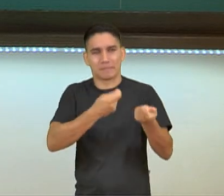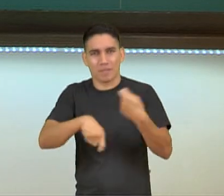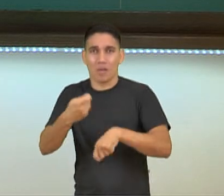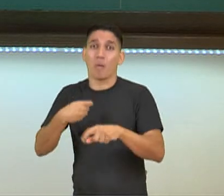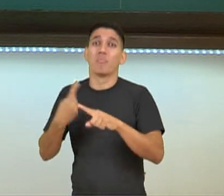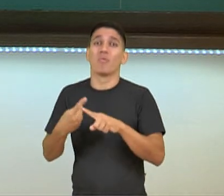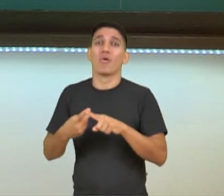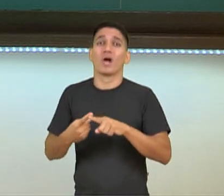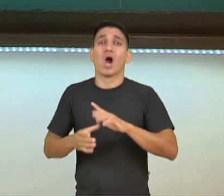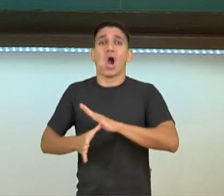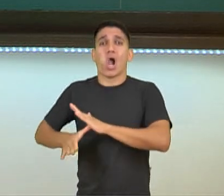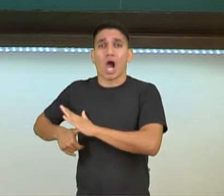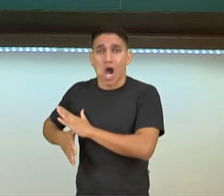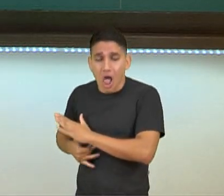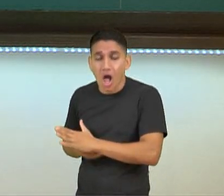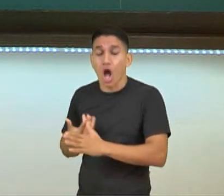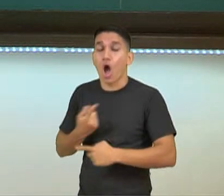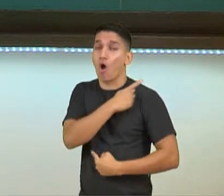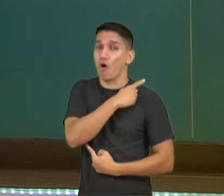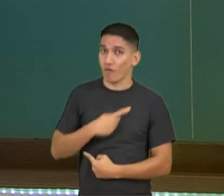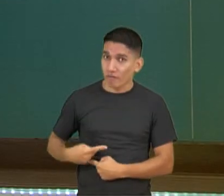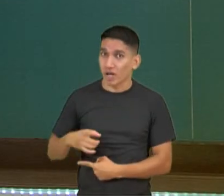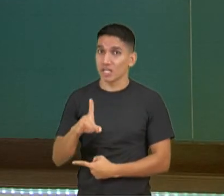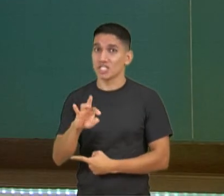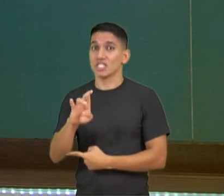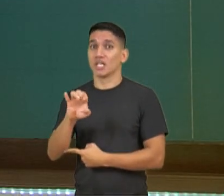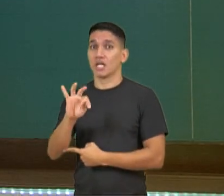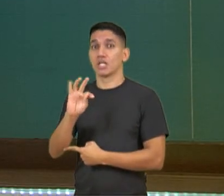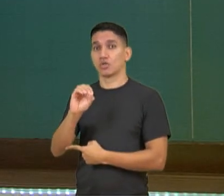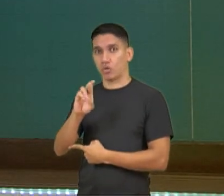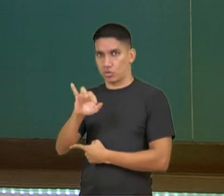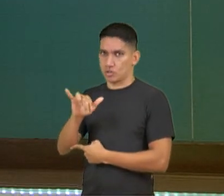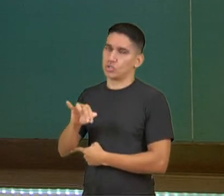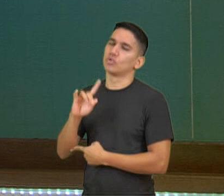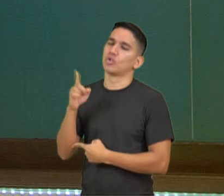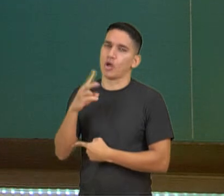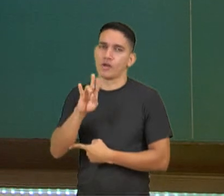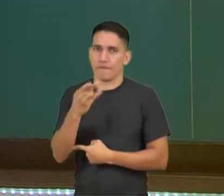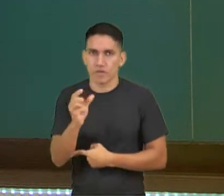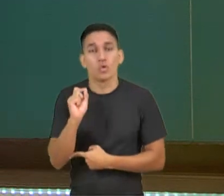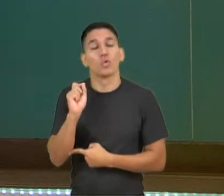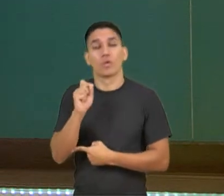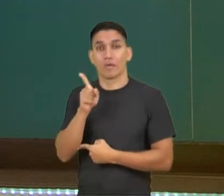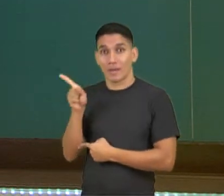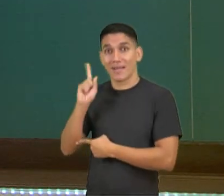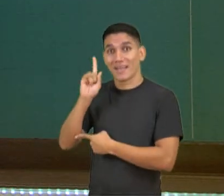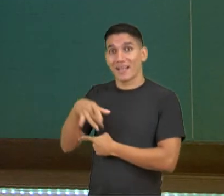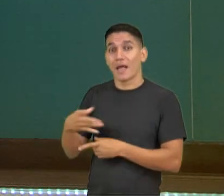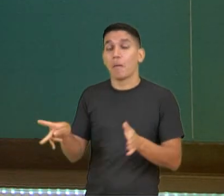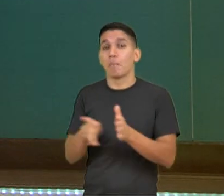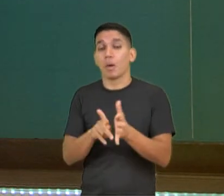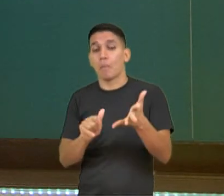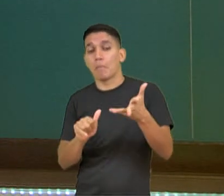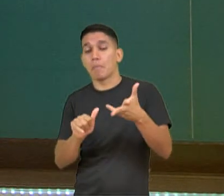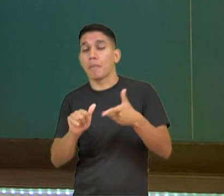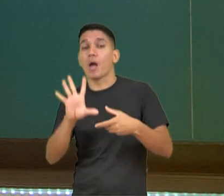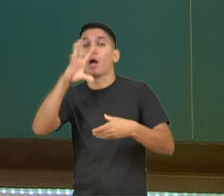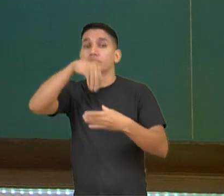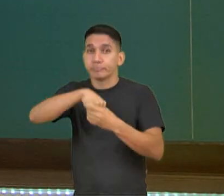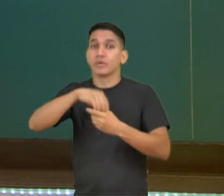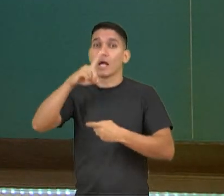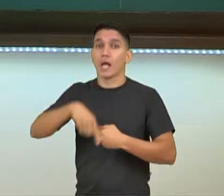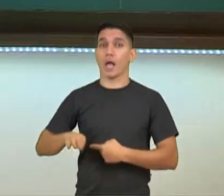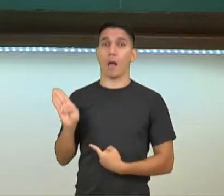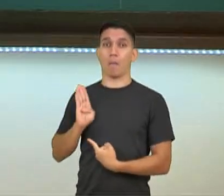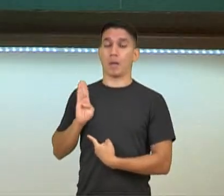no governo do Diretório. O governo do Diretório, como acabamos de ver, ele era composto pela alta